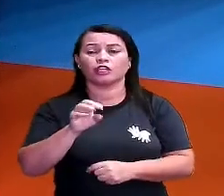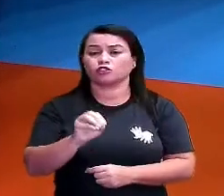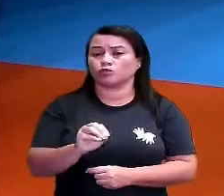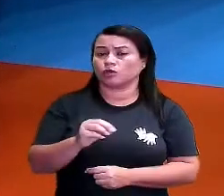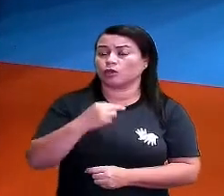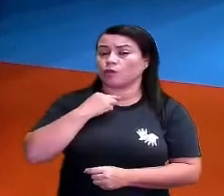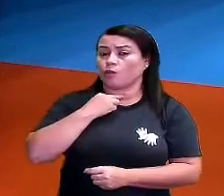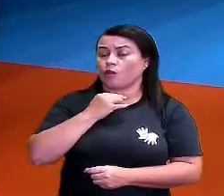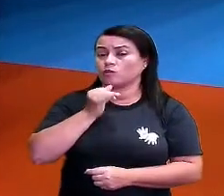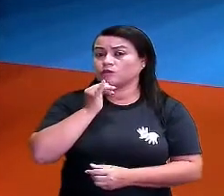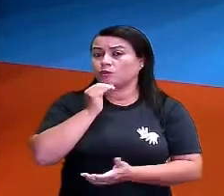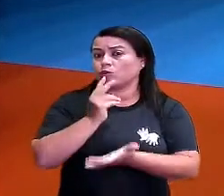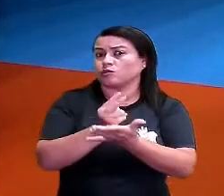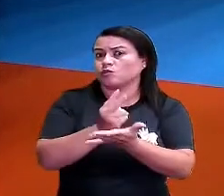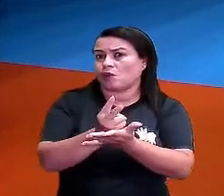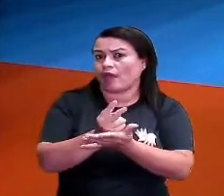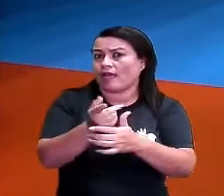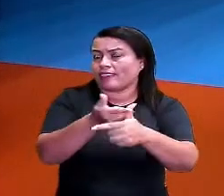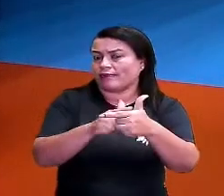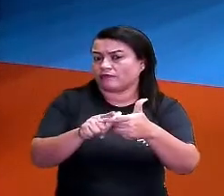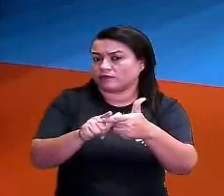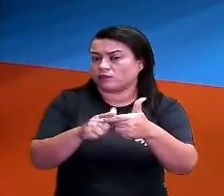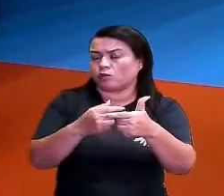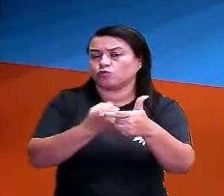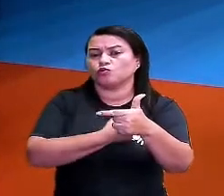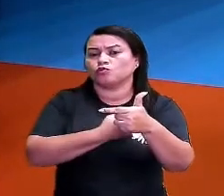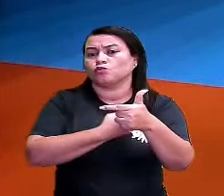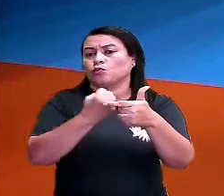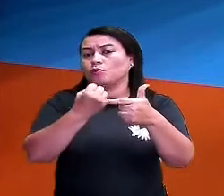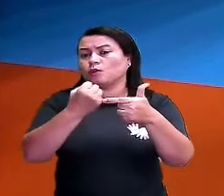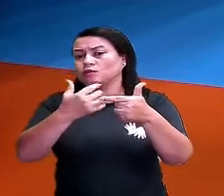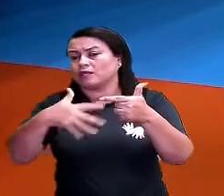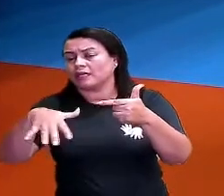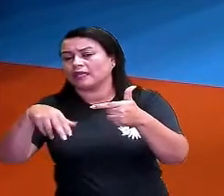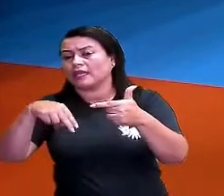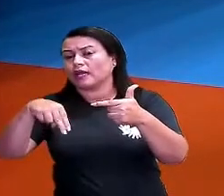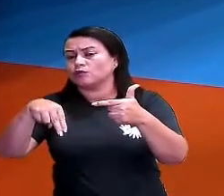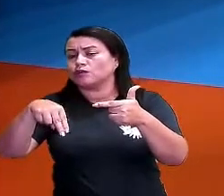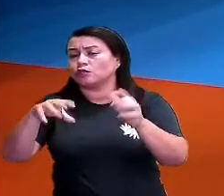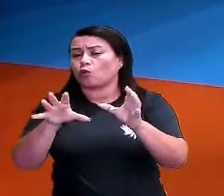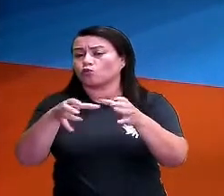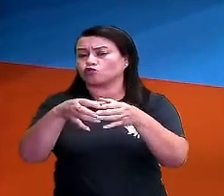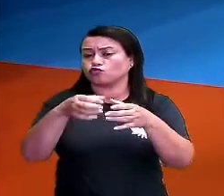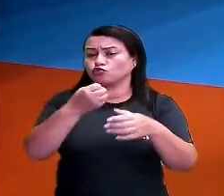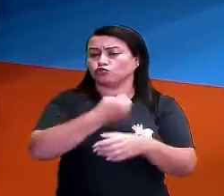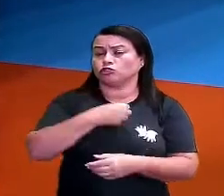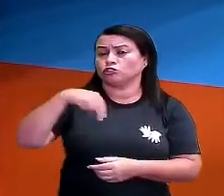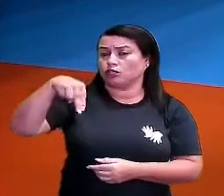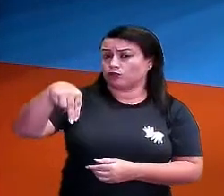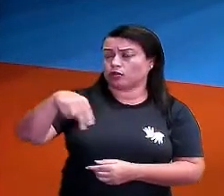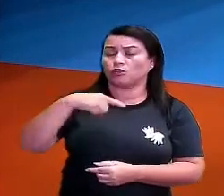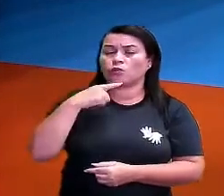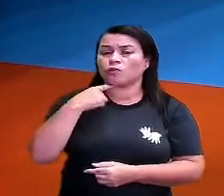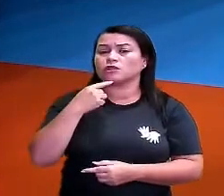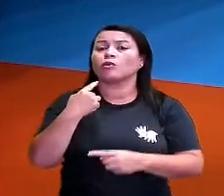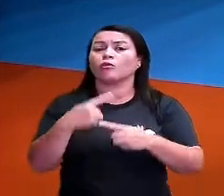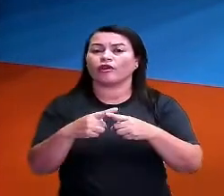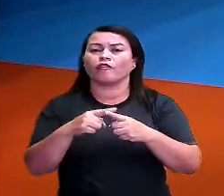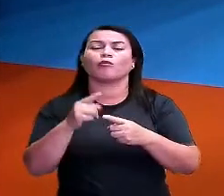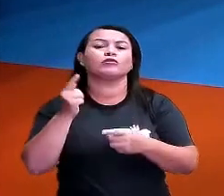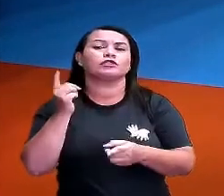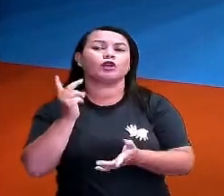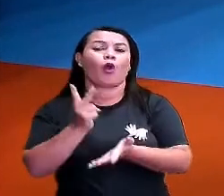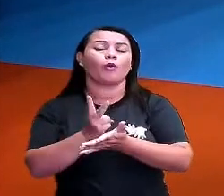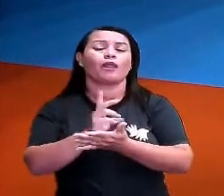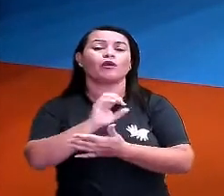divisão dentro do conjunto dos números naturais, né? Porque ele pode ser continuado sim. E a gente vai encontrar o quê? Um número decimal, se eu